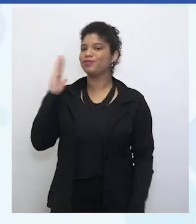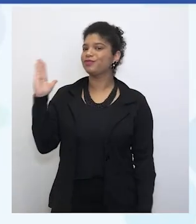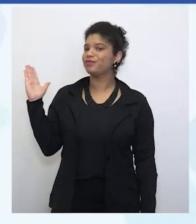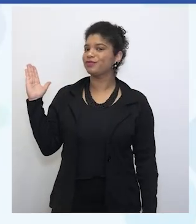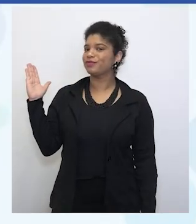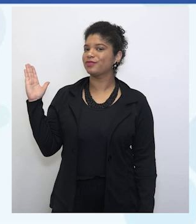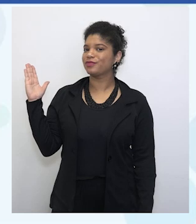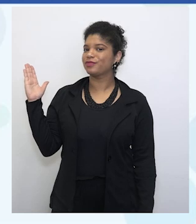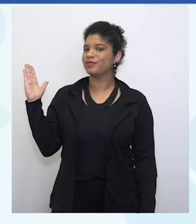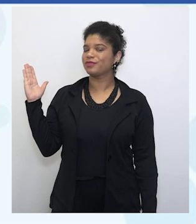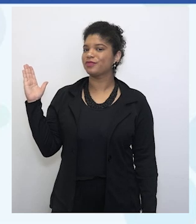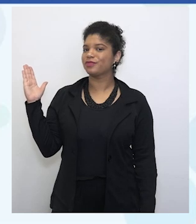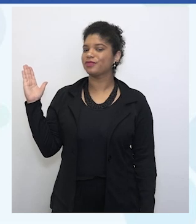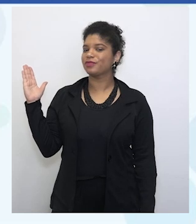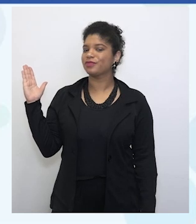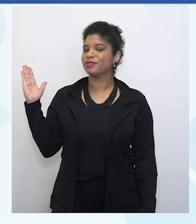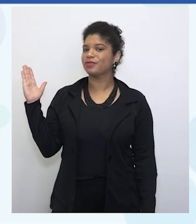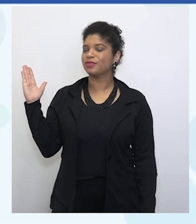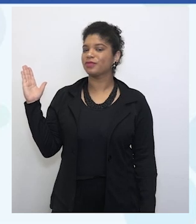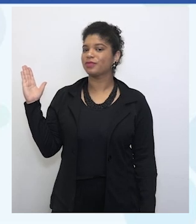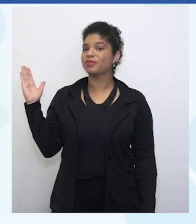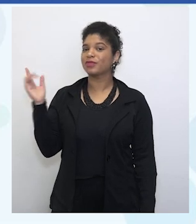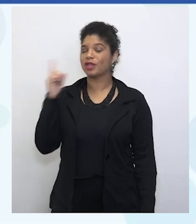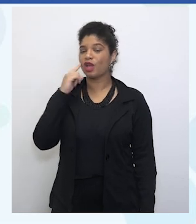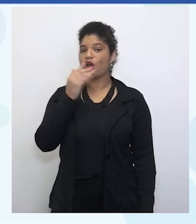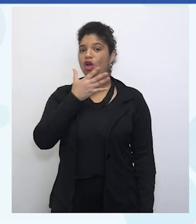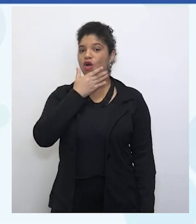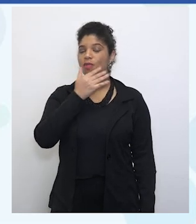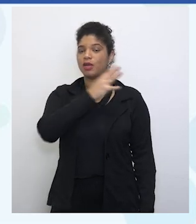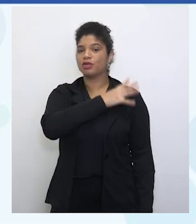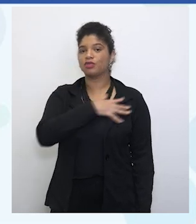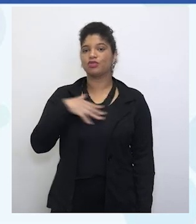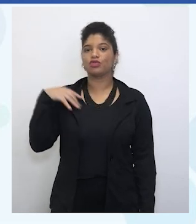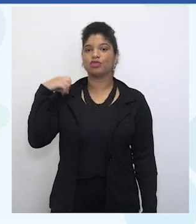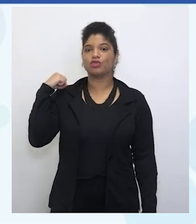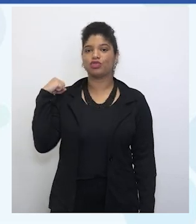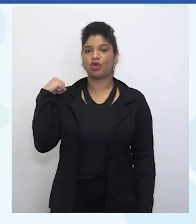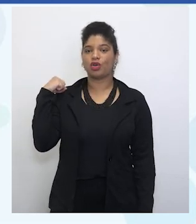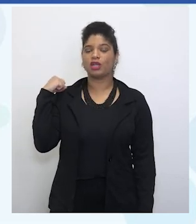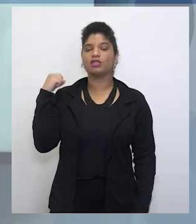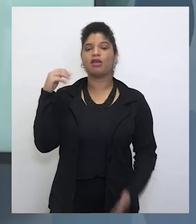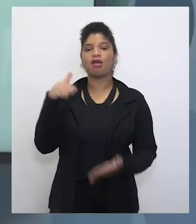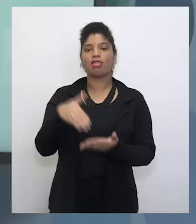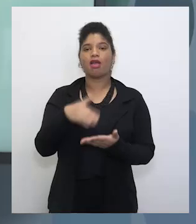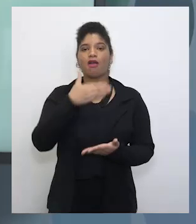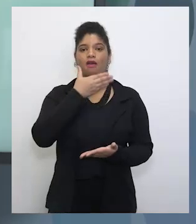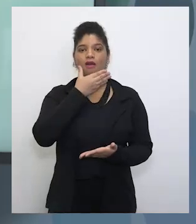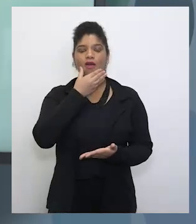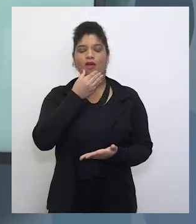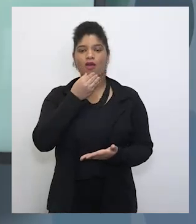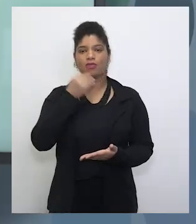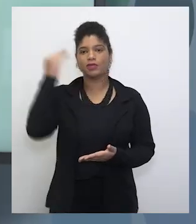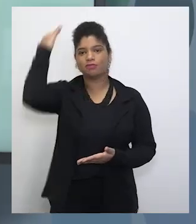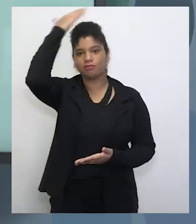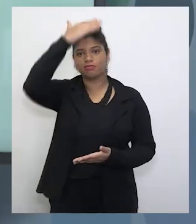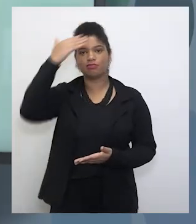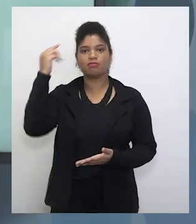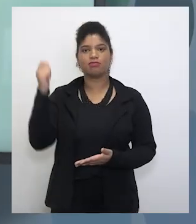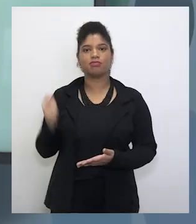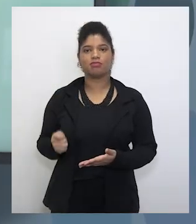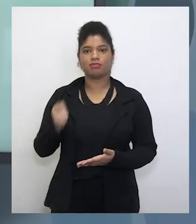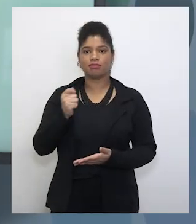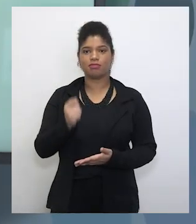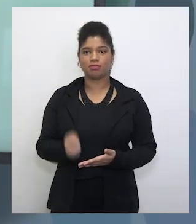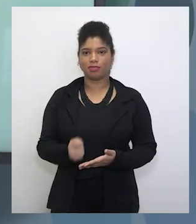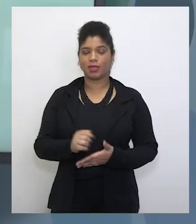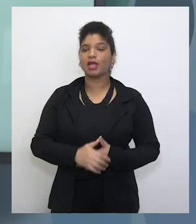vocês, From Socrates to Gandhi. Ok, vamos ver o que esse pessoal pensador vai falar aí pra